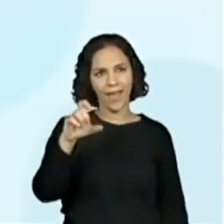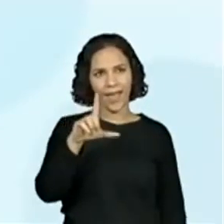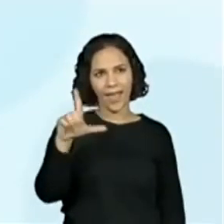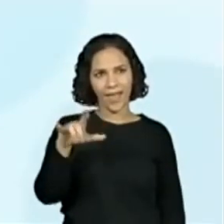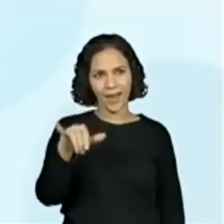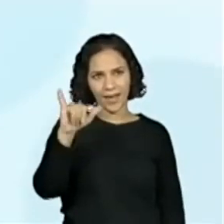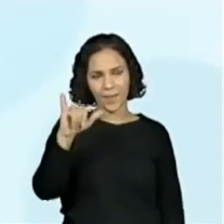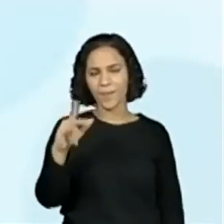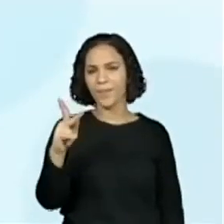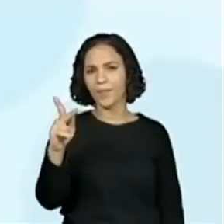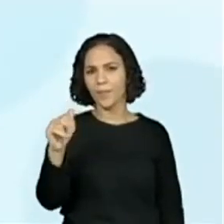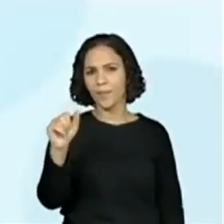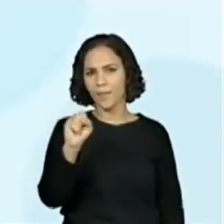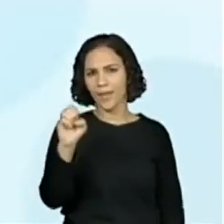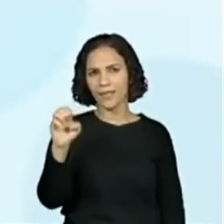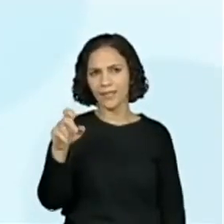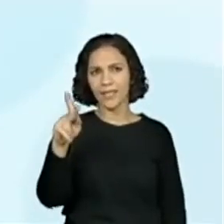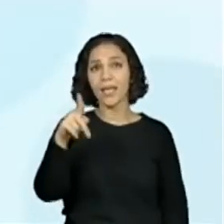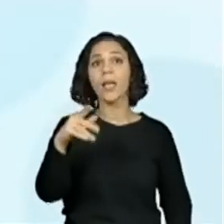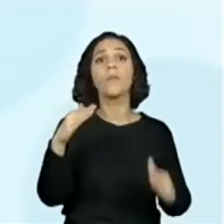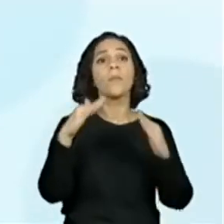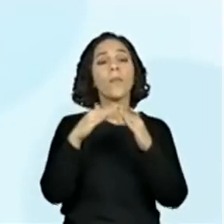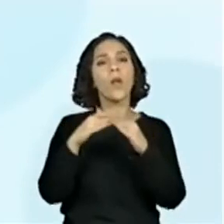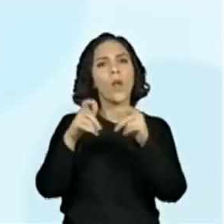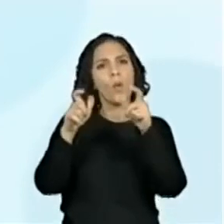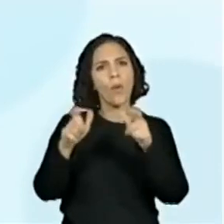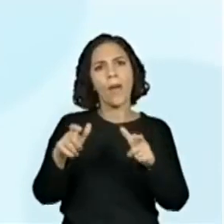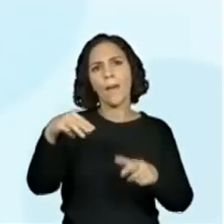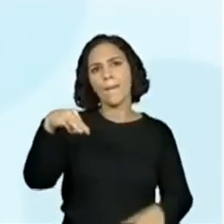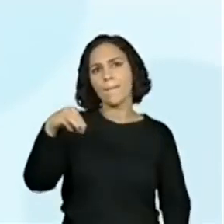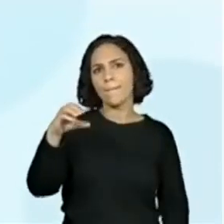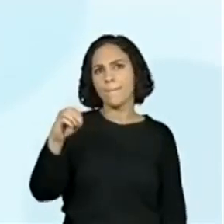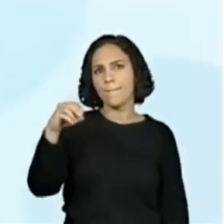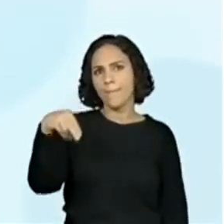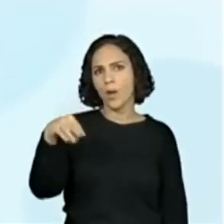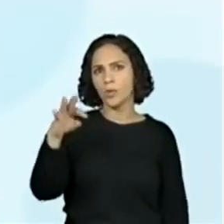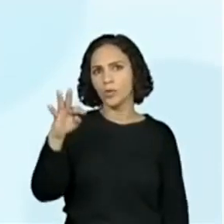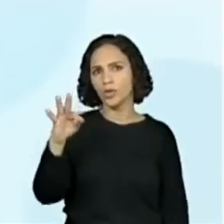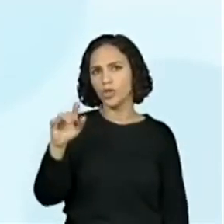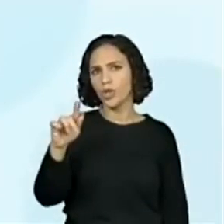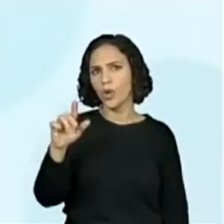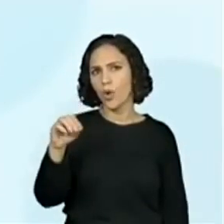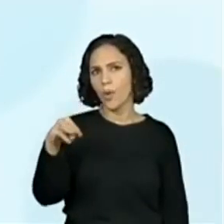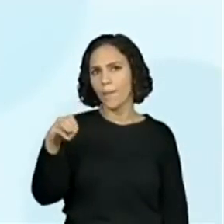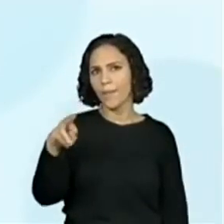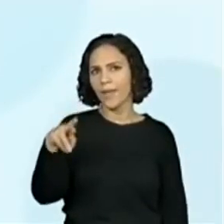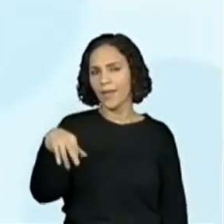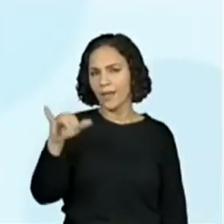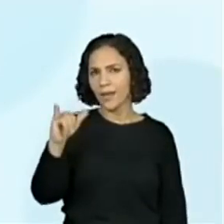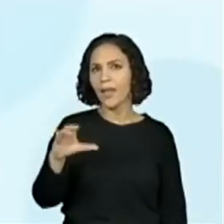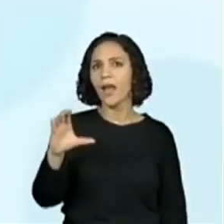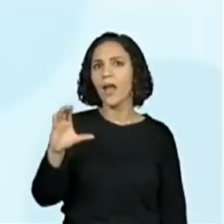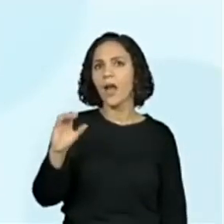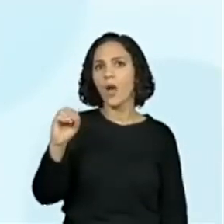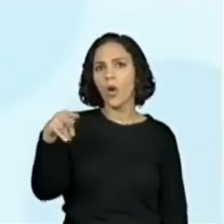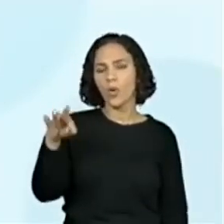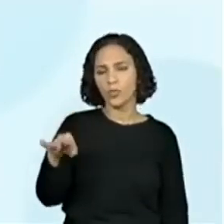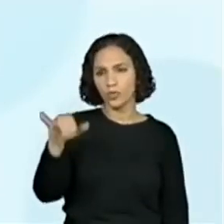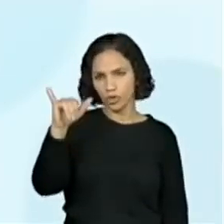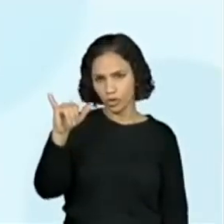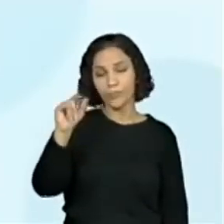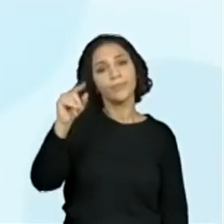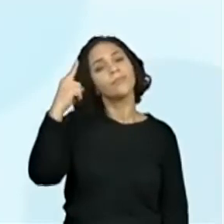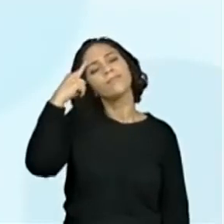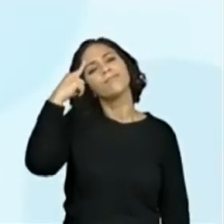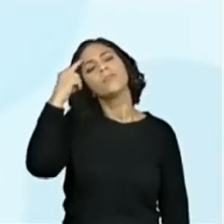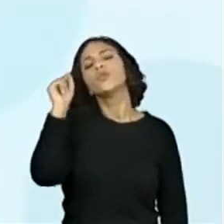Montgomery County, na Virgínia, lançou uma iniciativa incrível. Por meio de